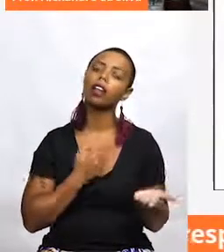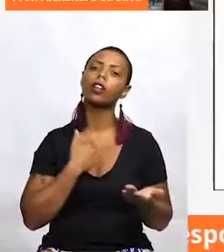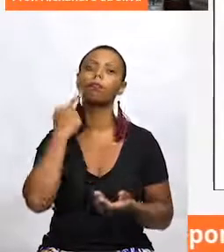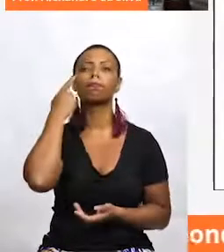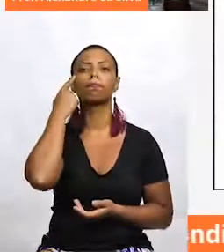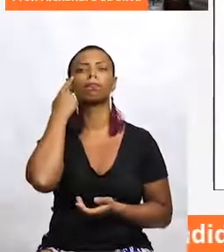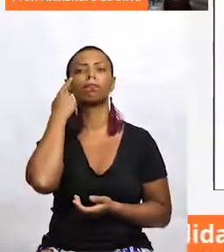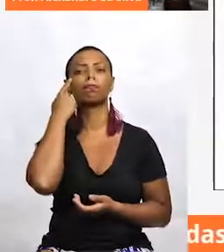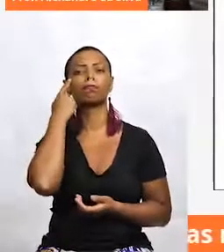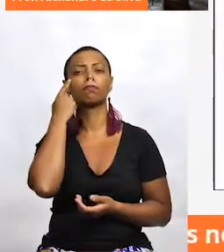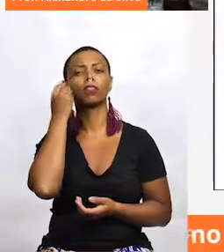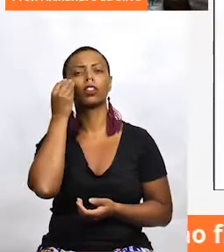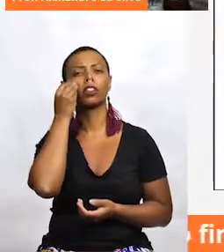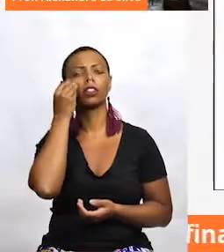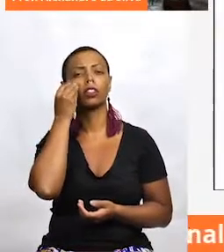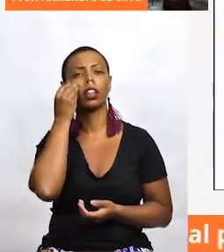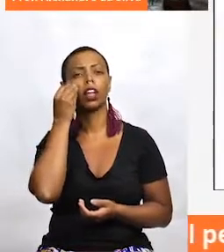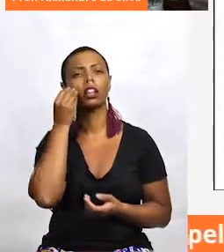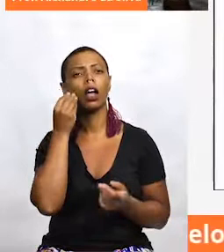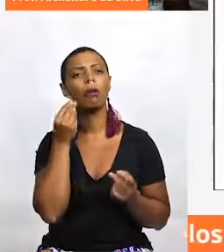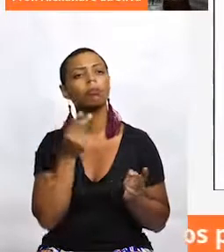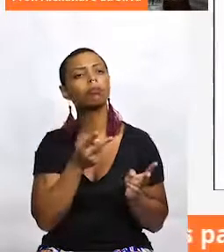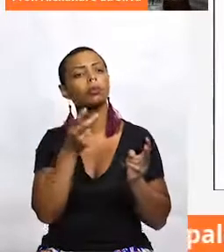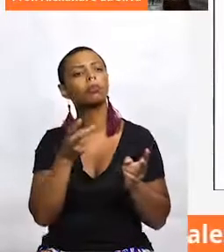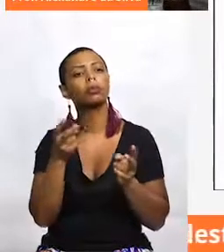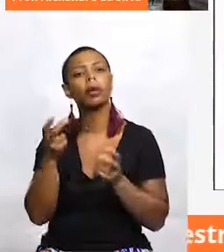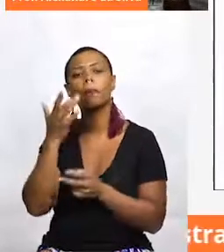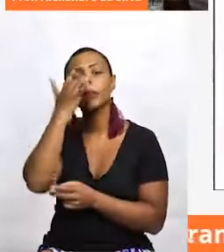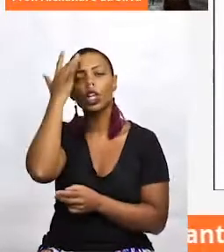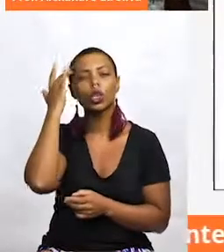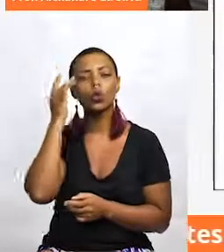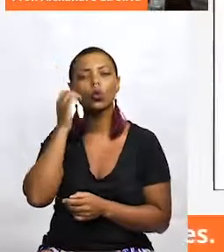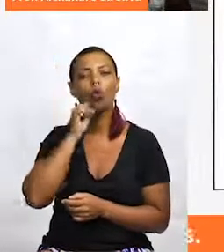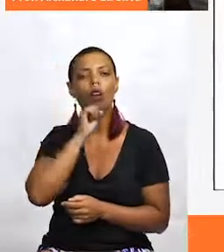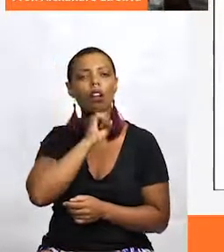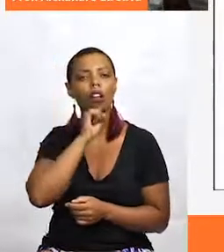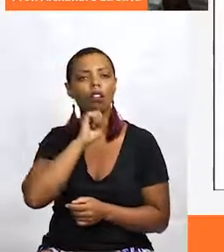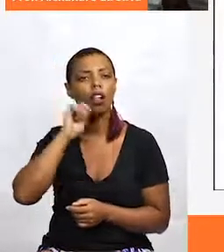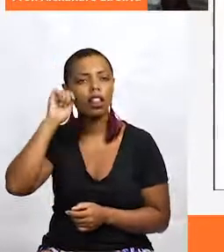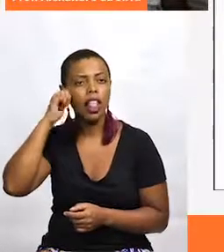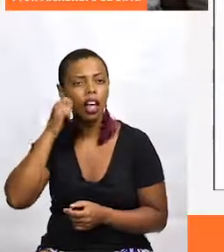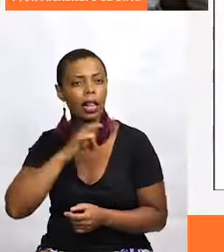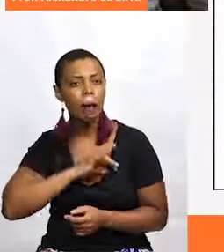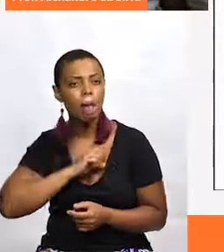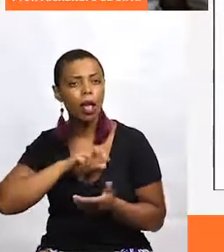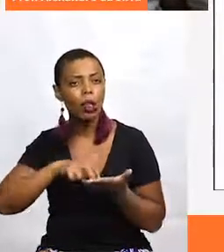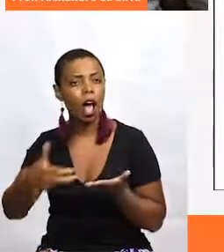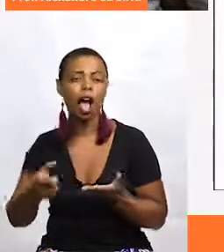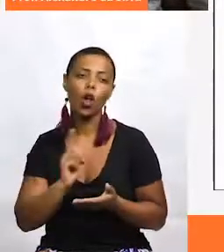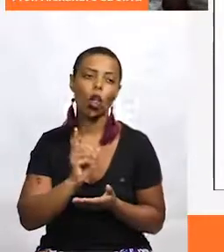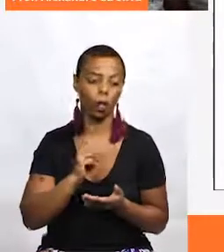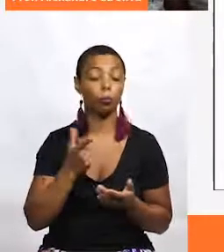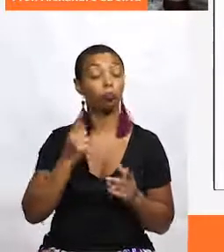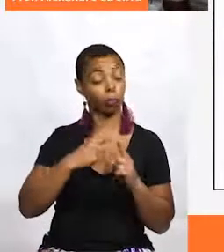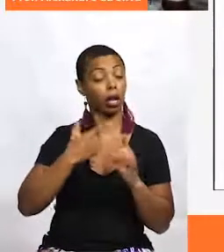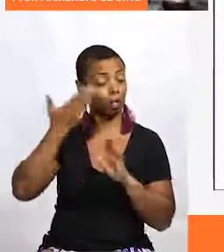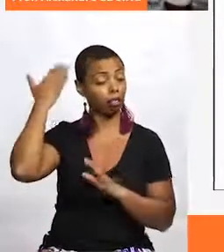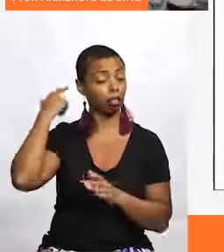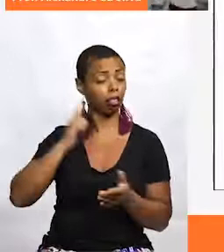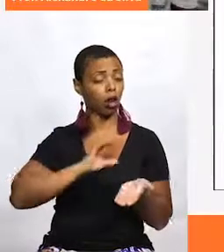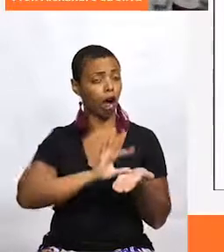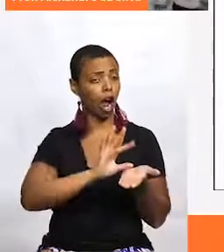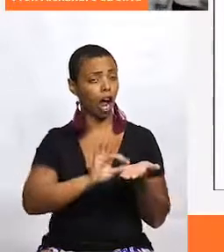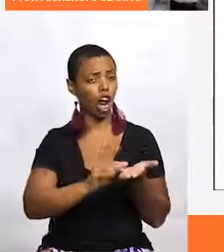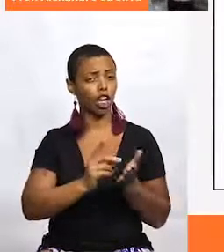para verificar o medo de queda das pessoas idosas negras, que já existia um artigo internacional falando que